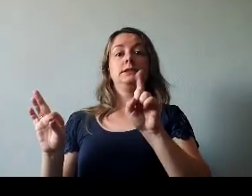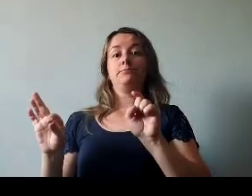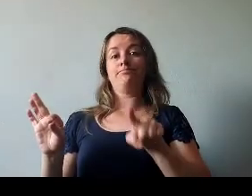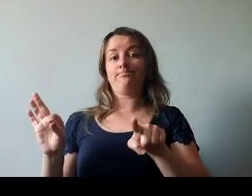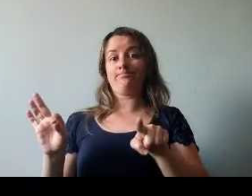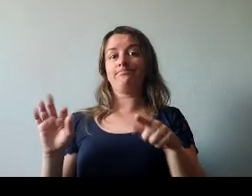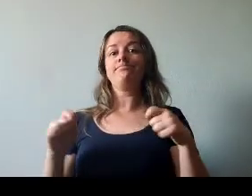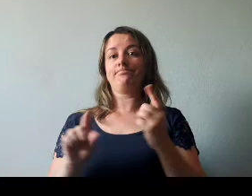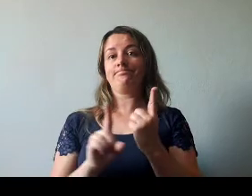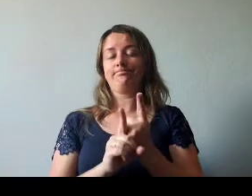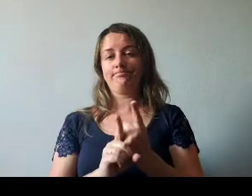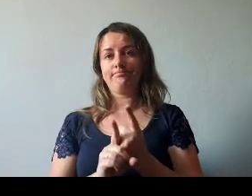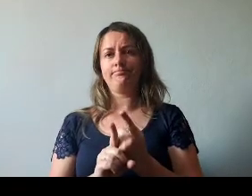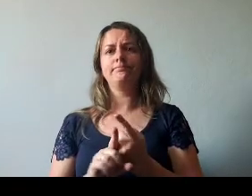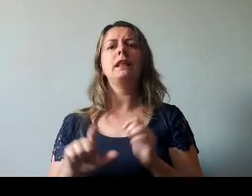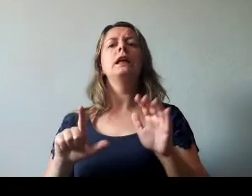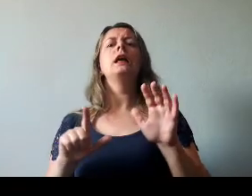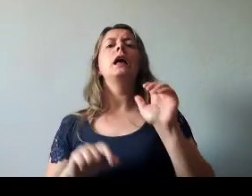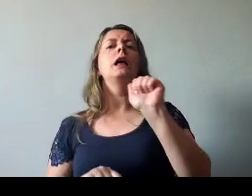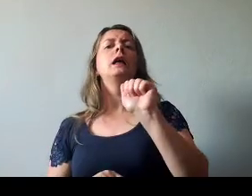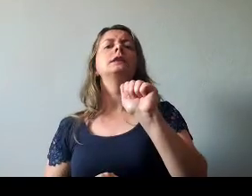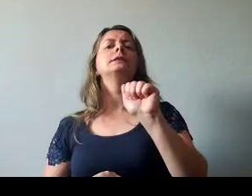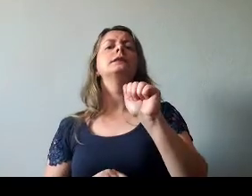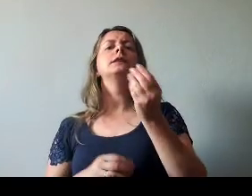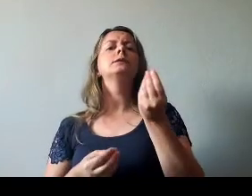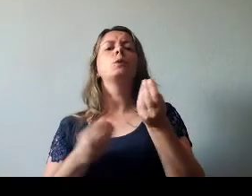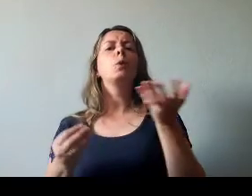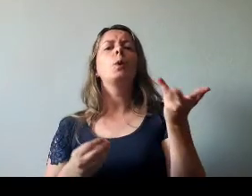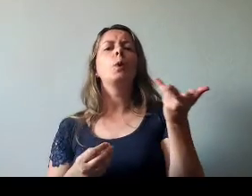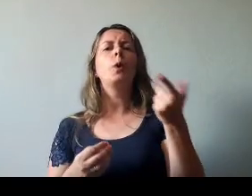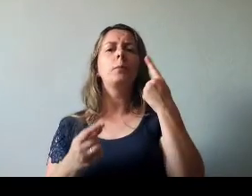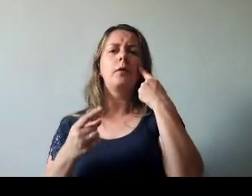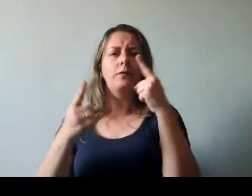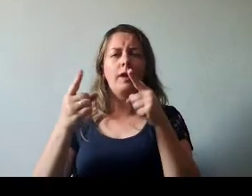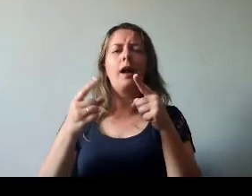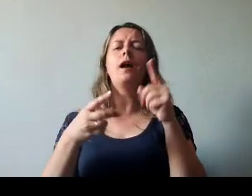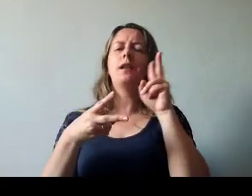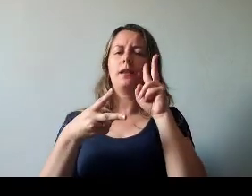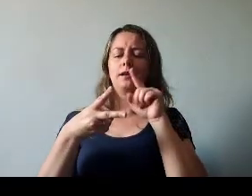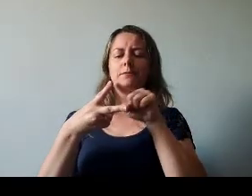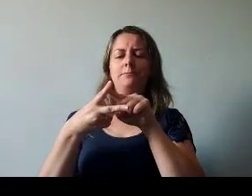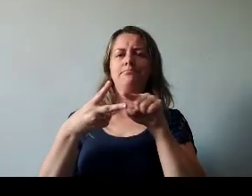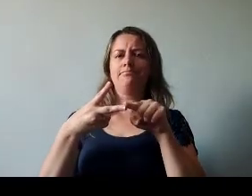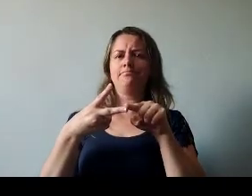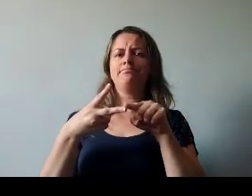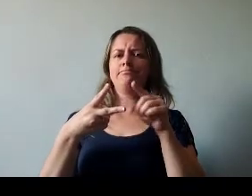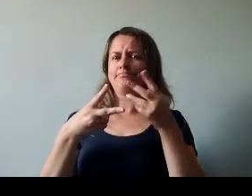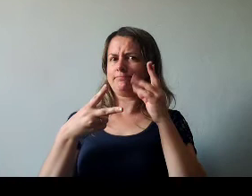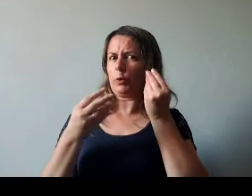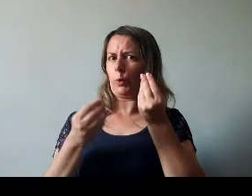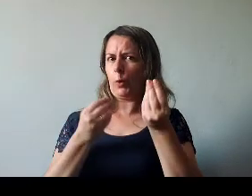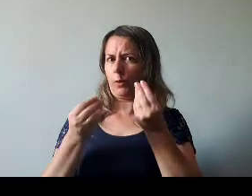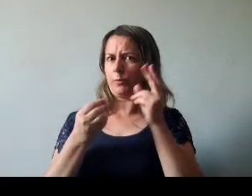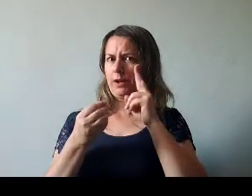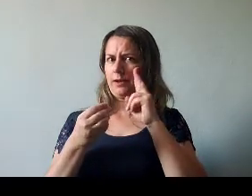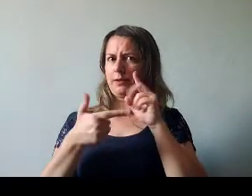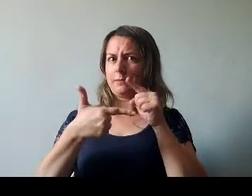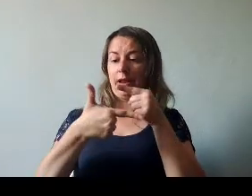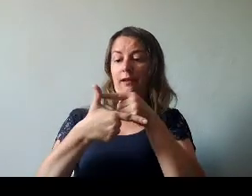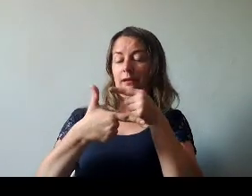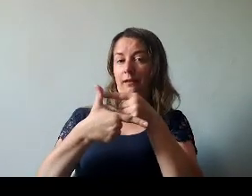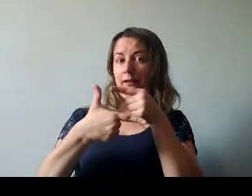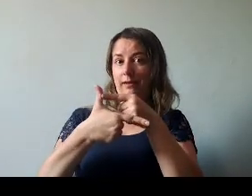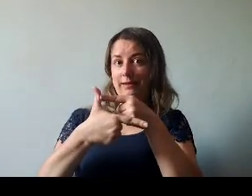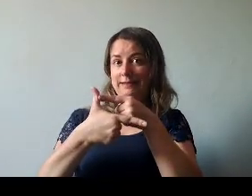da inclinação, né? Que é a tangente, cateto oposto sobre cateto adjacente, coca, lembra? Então, cateto